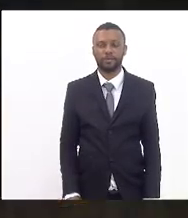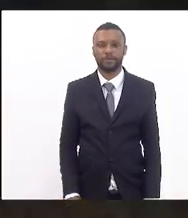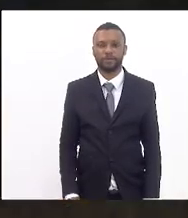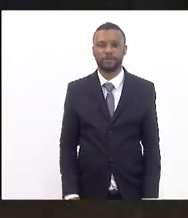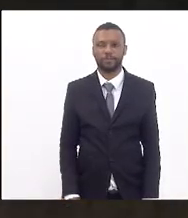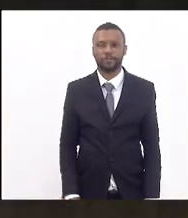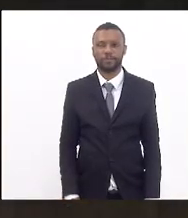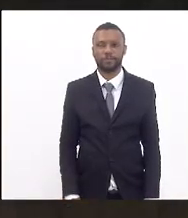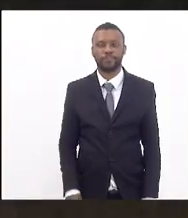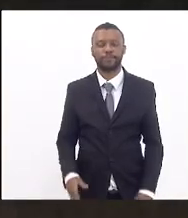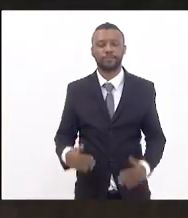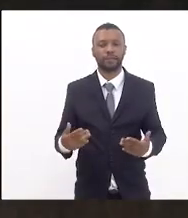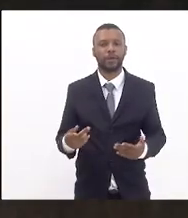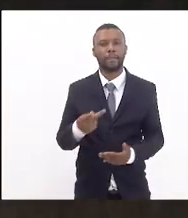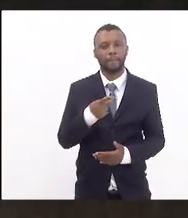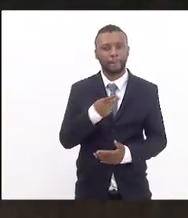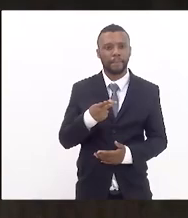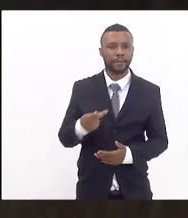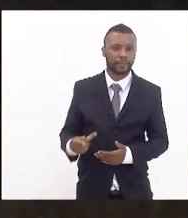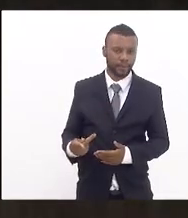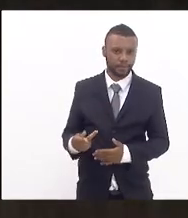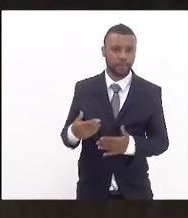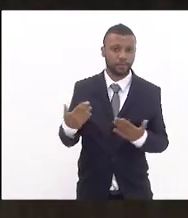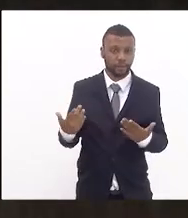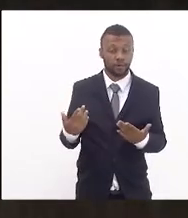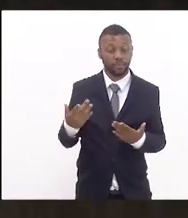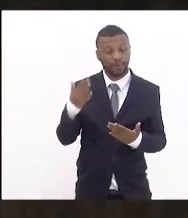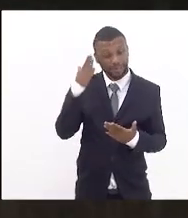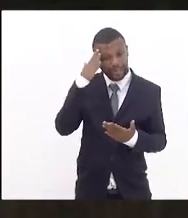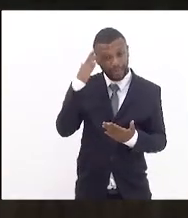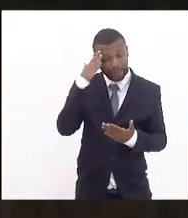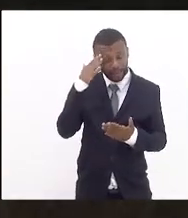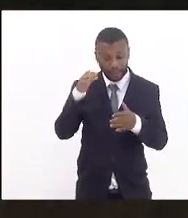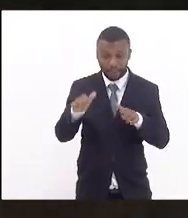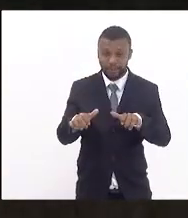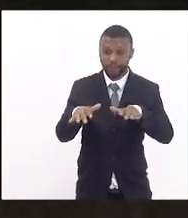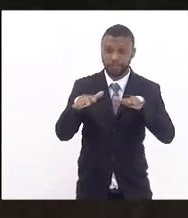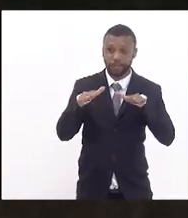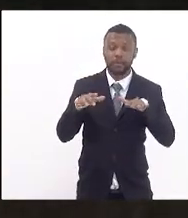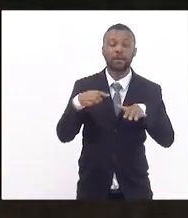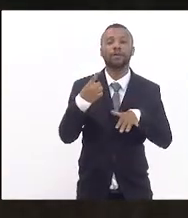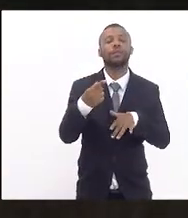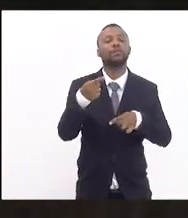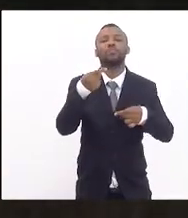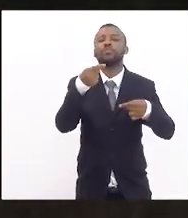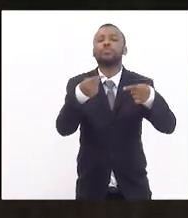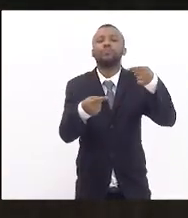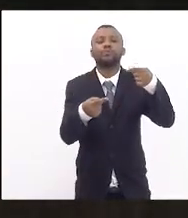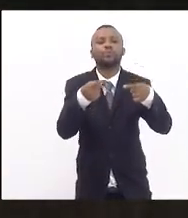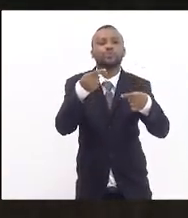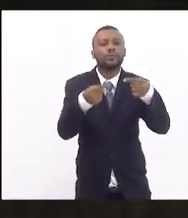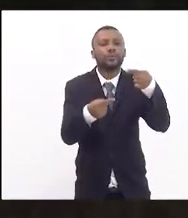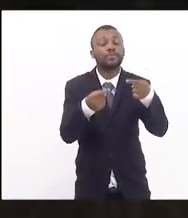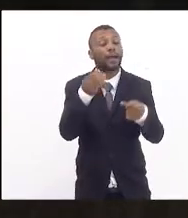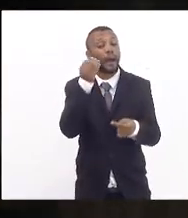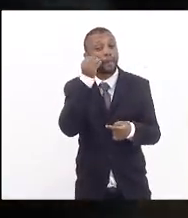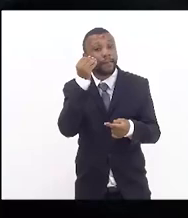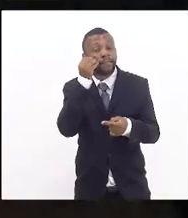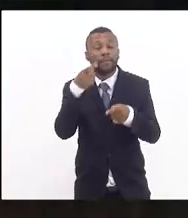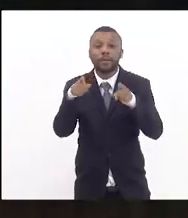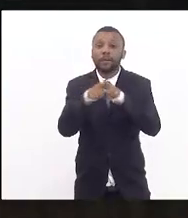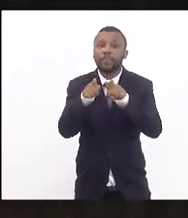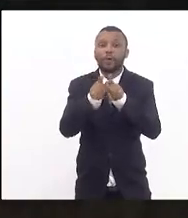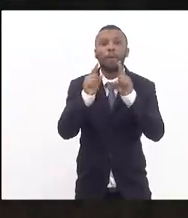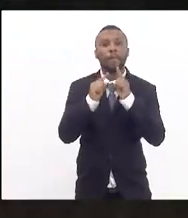Senhor presidente, aqui na casa nós estamos discutindo, está previsto inclusive uma reunião